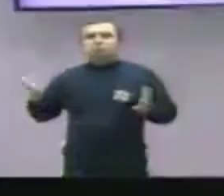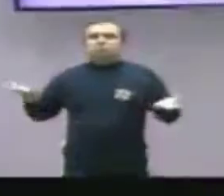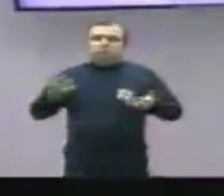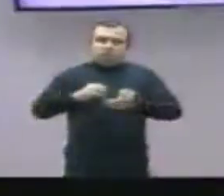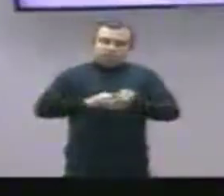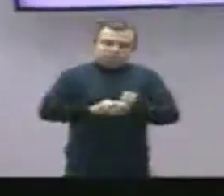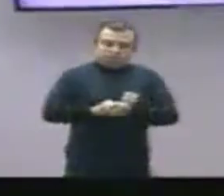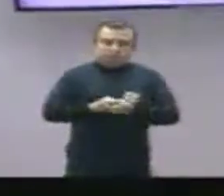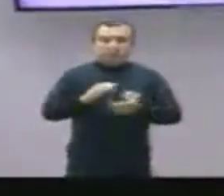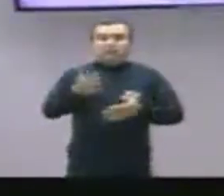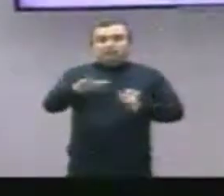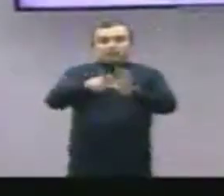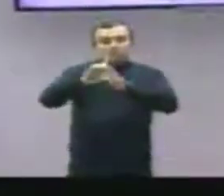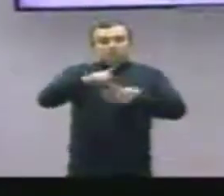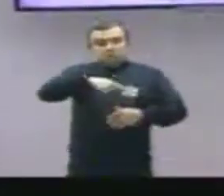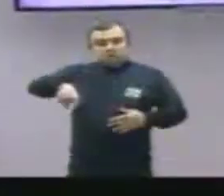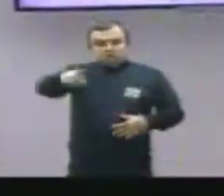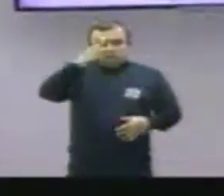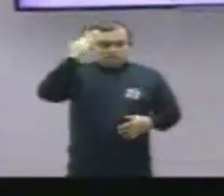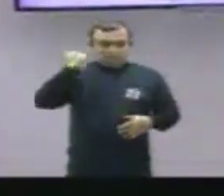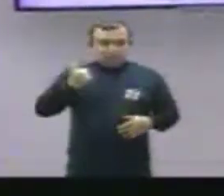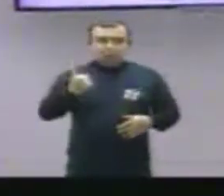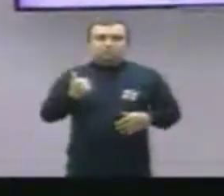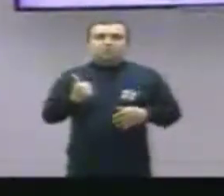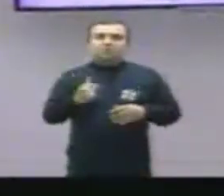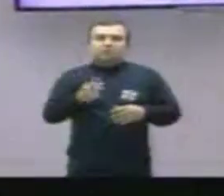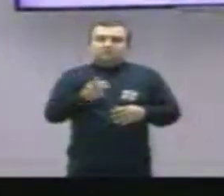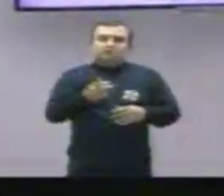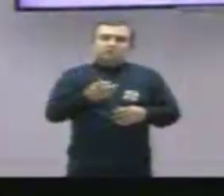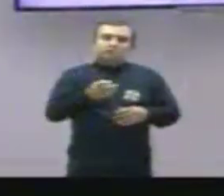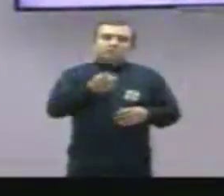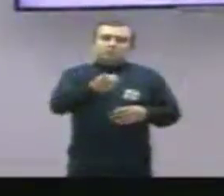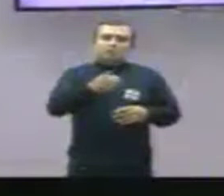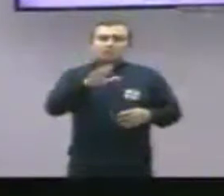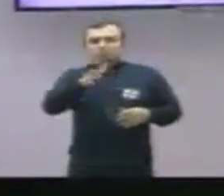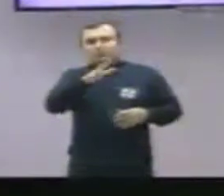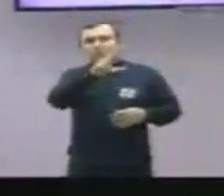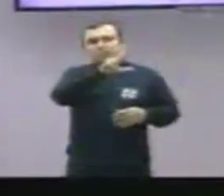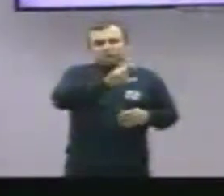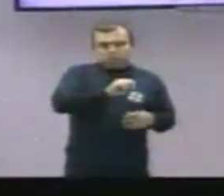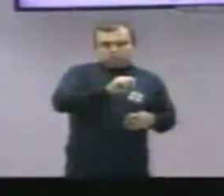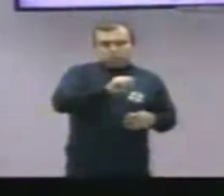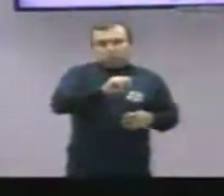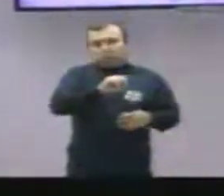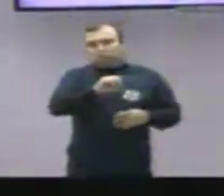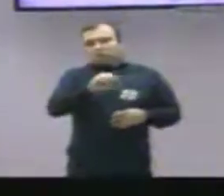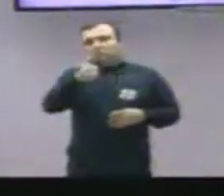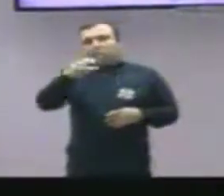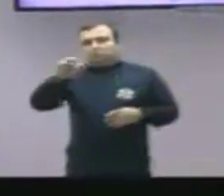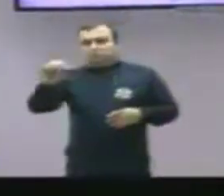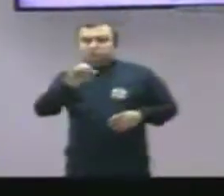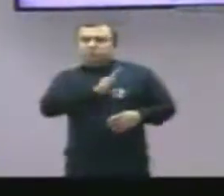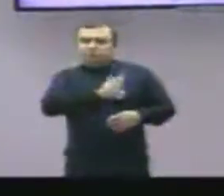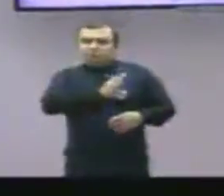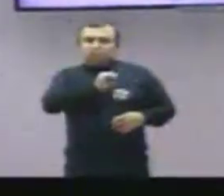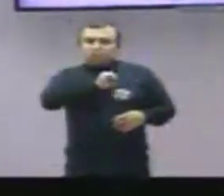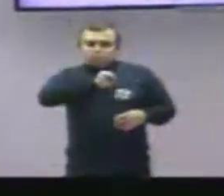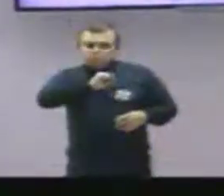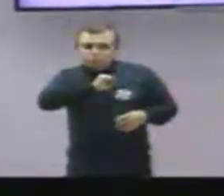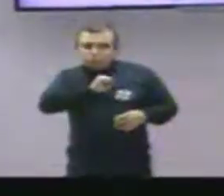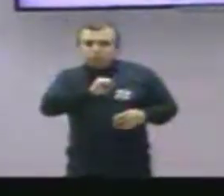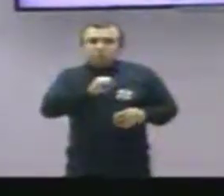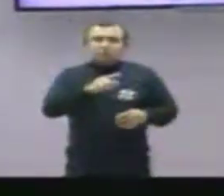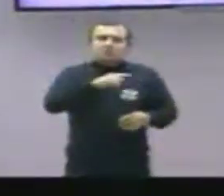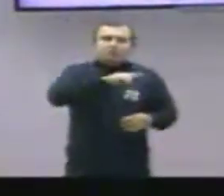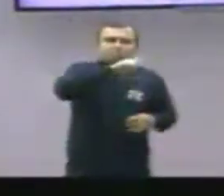baixo. Mas antes, você sabia? A frequência cardíaca normal varia entre 50 a 100 batimentos por minuto. Foi como eu falei antes, se a sua frequência cardíaca